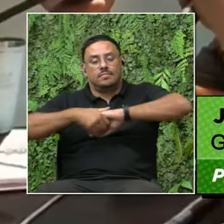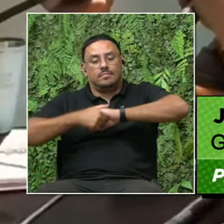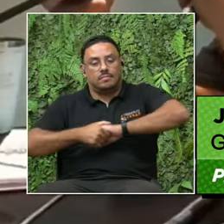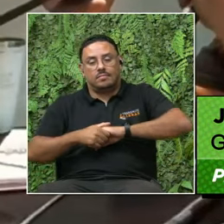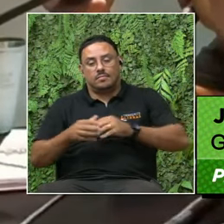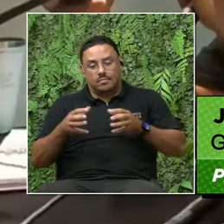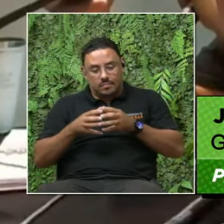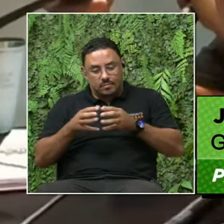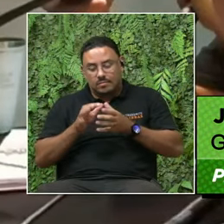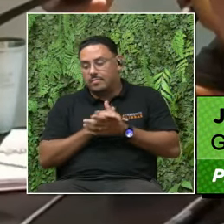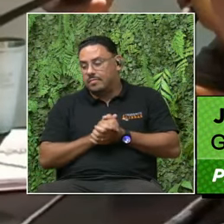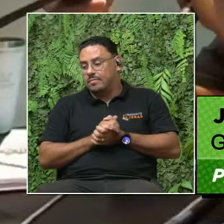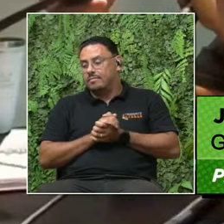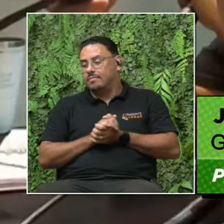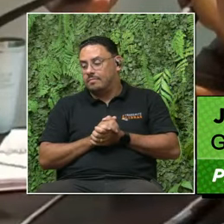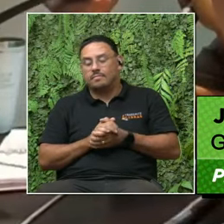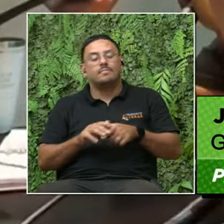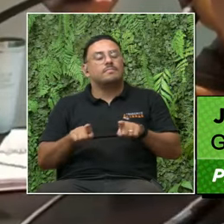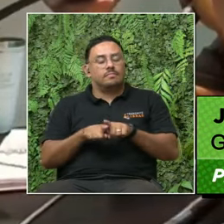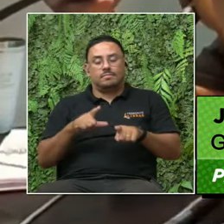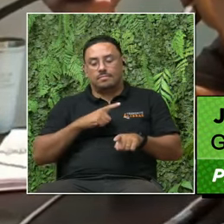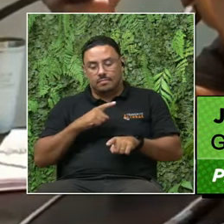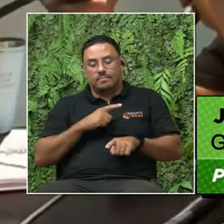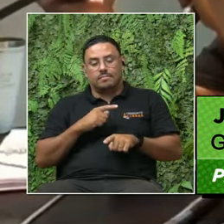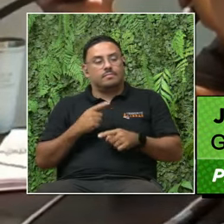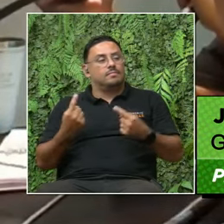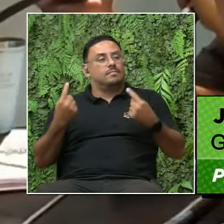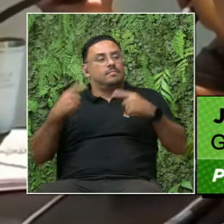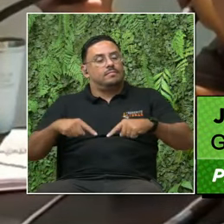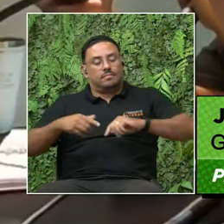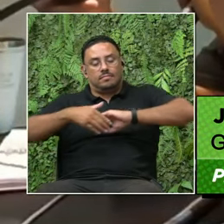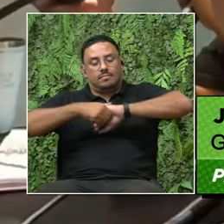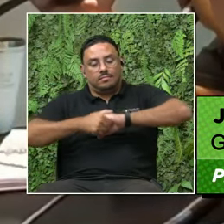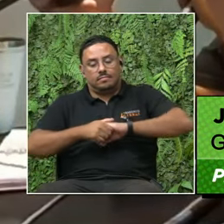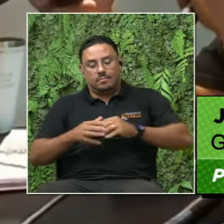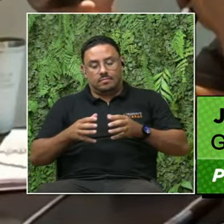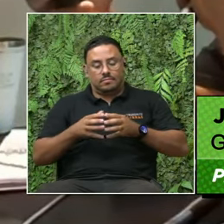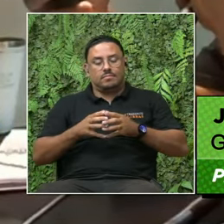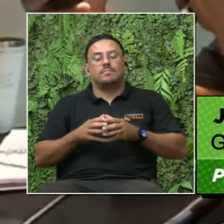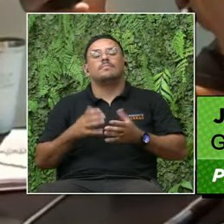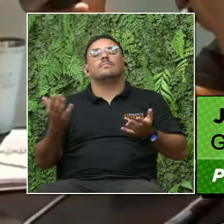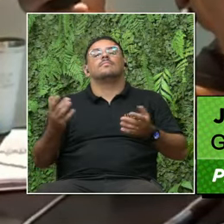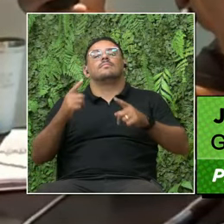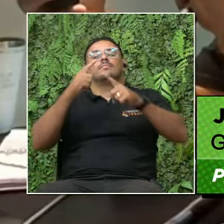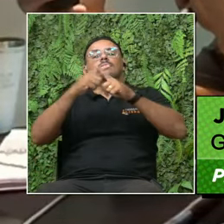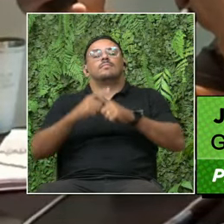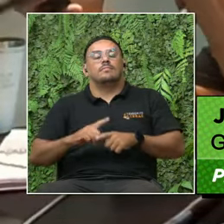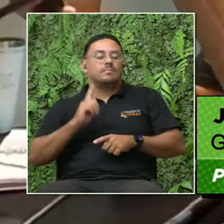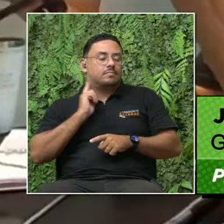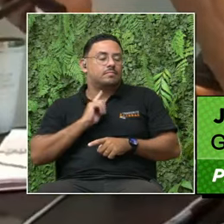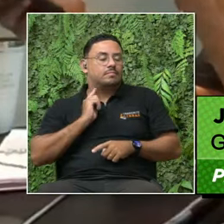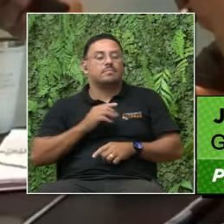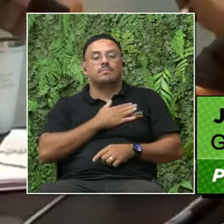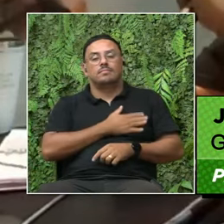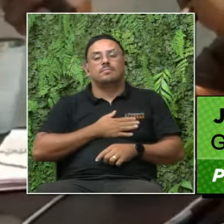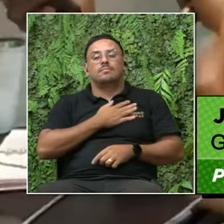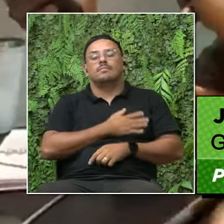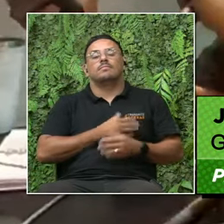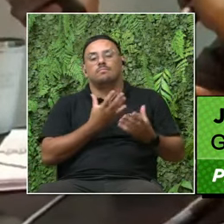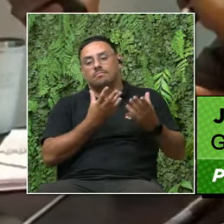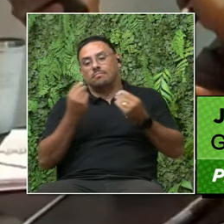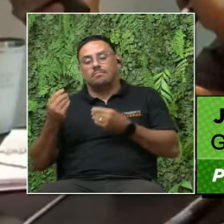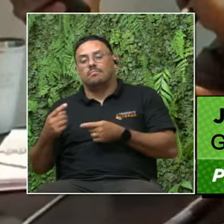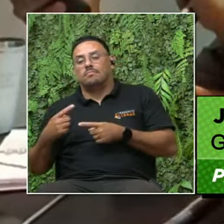nos esqueçamos hein é tem uma aposta coletiva agora voltando ao campeonato mineiro ô ô ô boab eu gosto muito do Campeonato